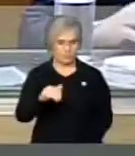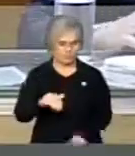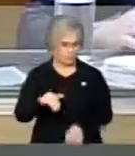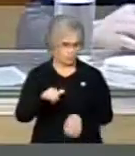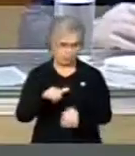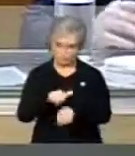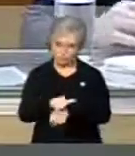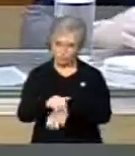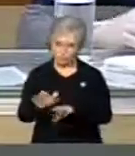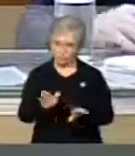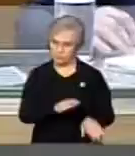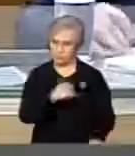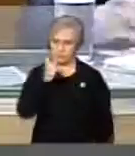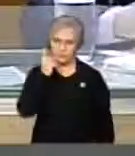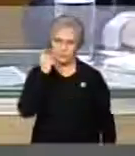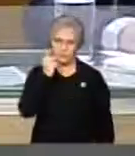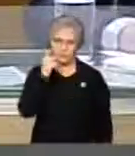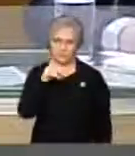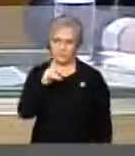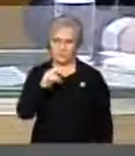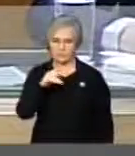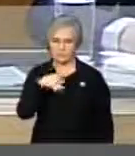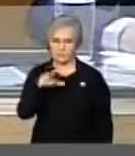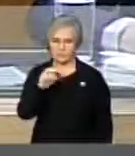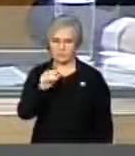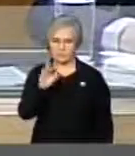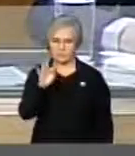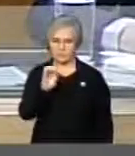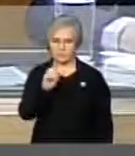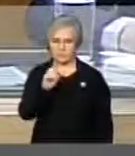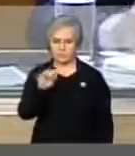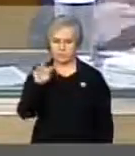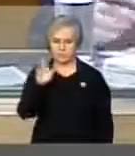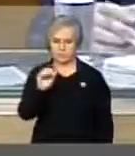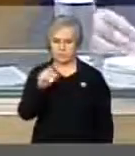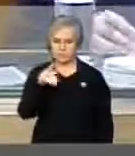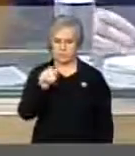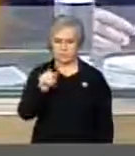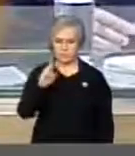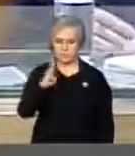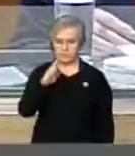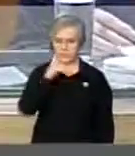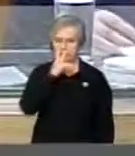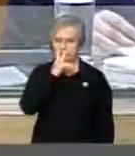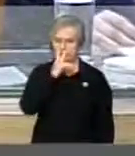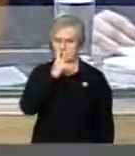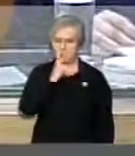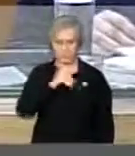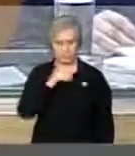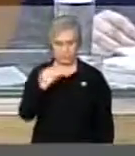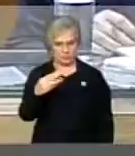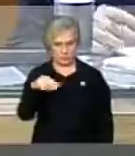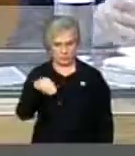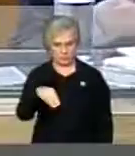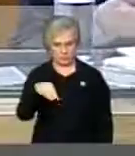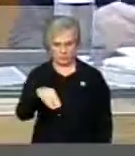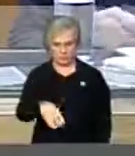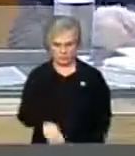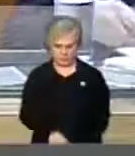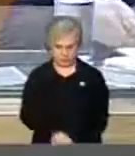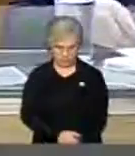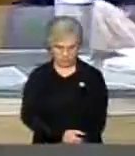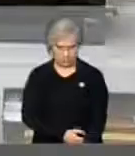Deputado Deputado Paulo foleto pelo PSB do Espírito Santo vência tem 3 minutos pode falar aí mesmo n Deputado aqui